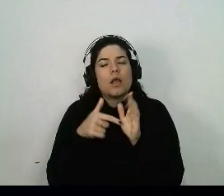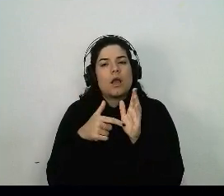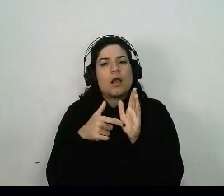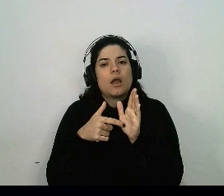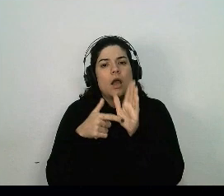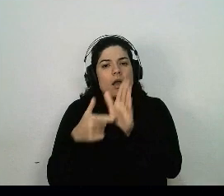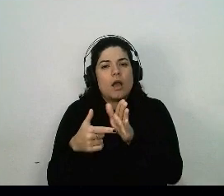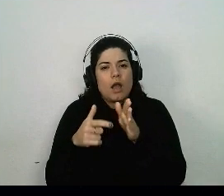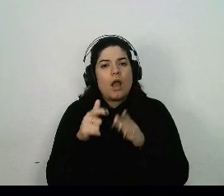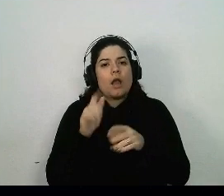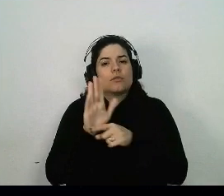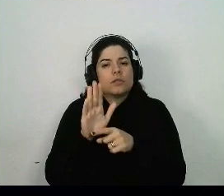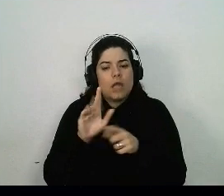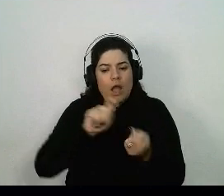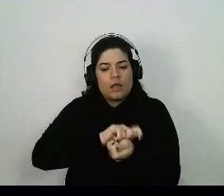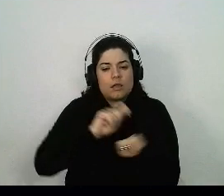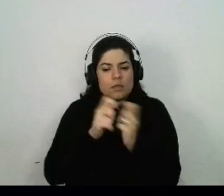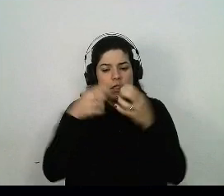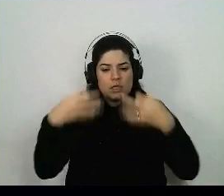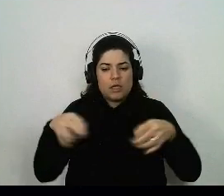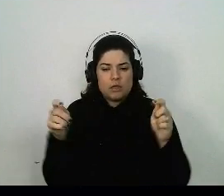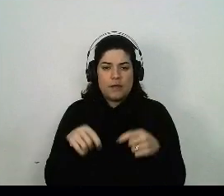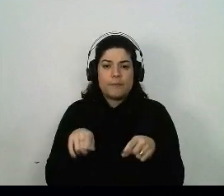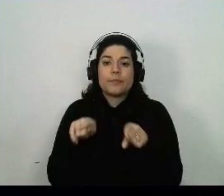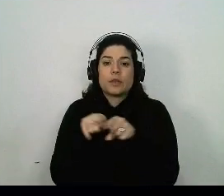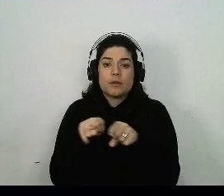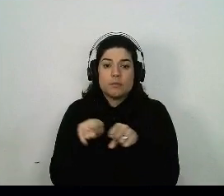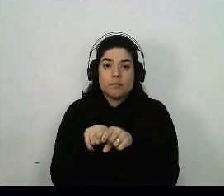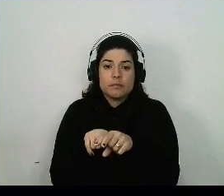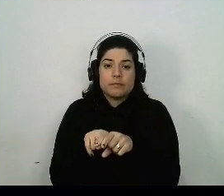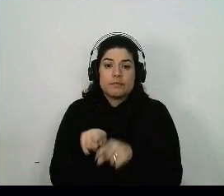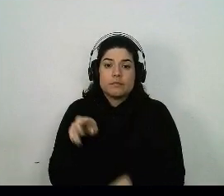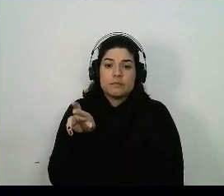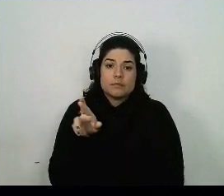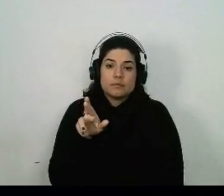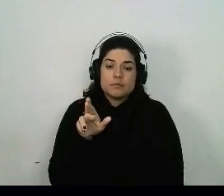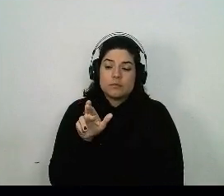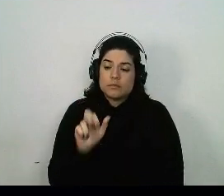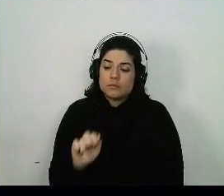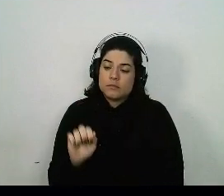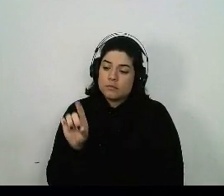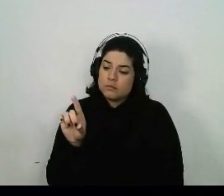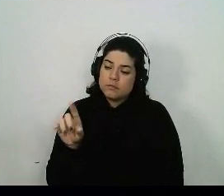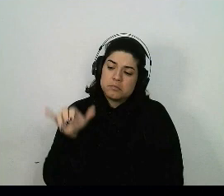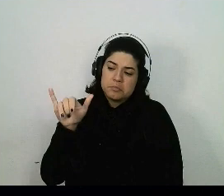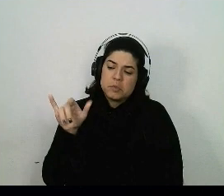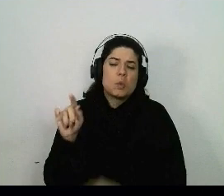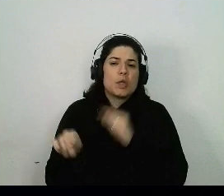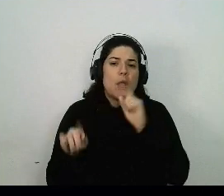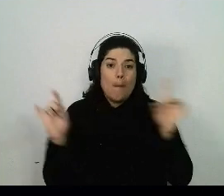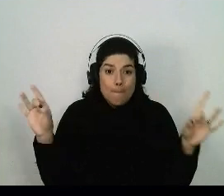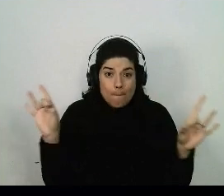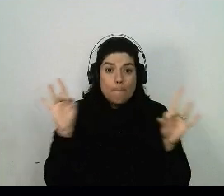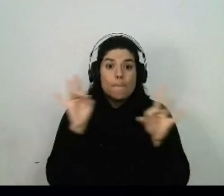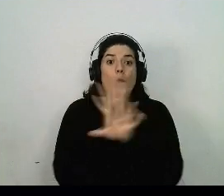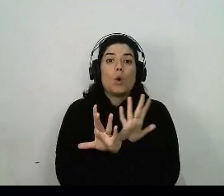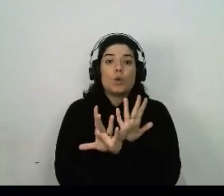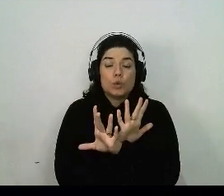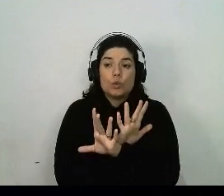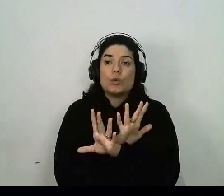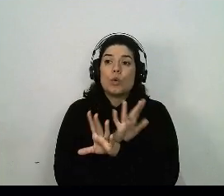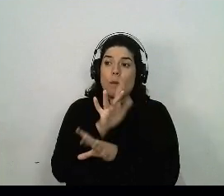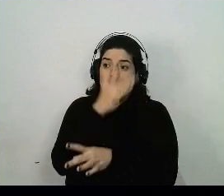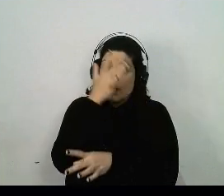modular. E tem a parte do ready, que aqui a gente está pronto para adotar nuvem. Então, aqui entra a questão de preparar pessoas,